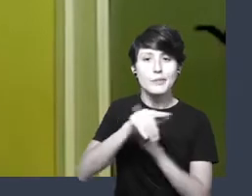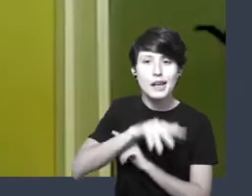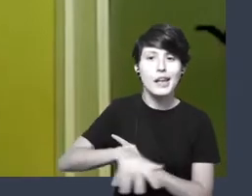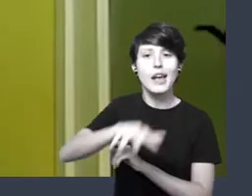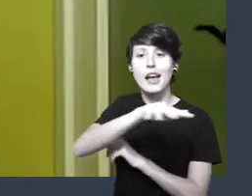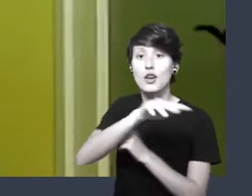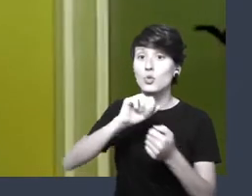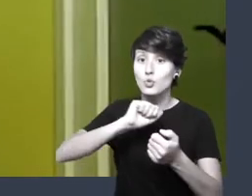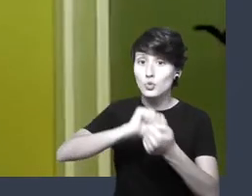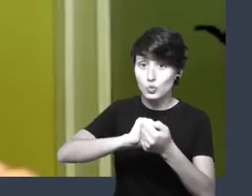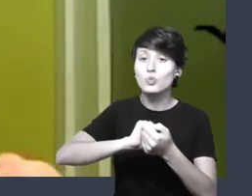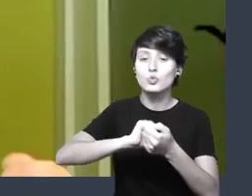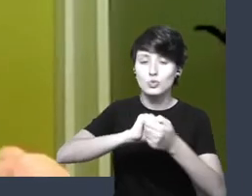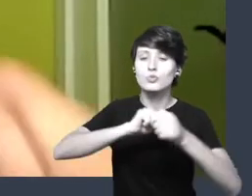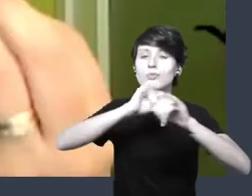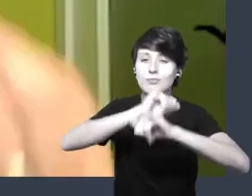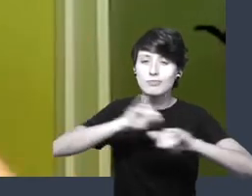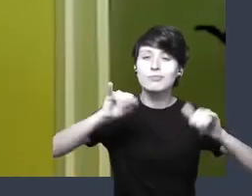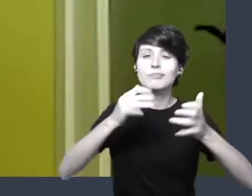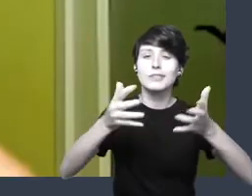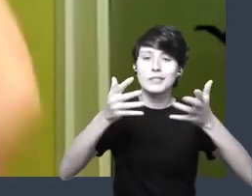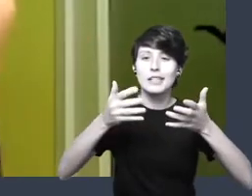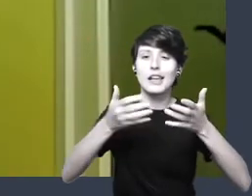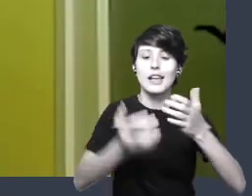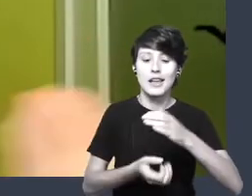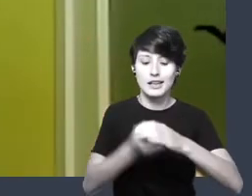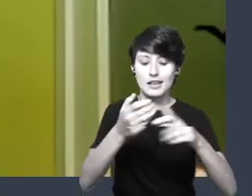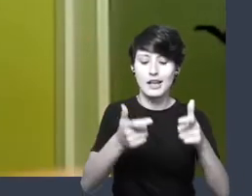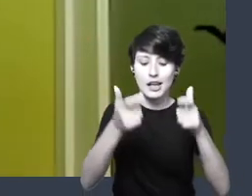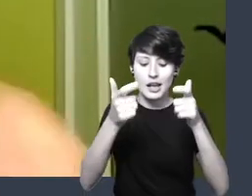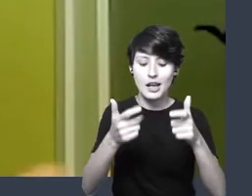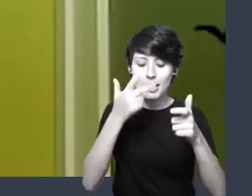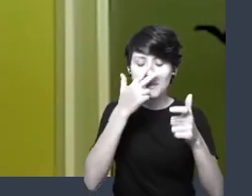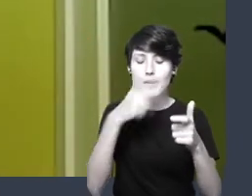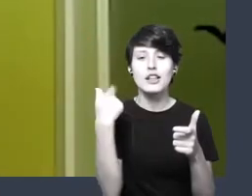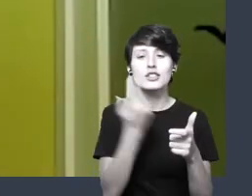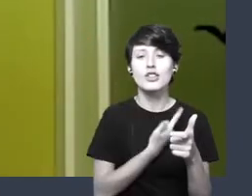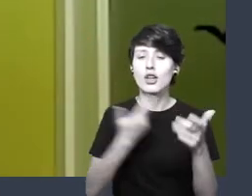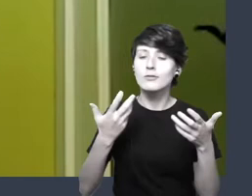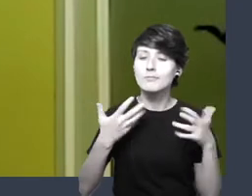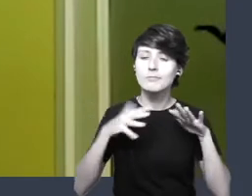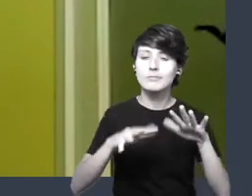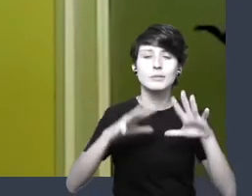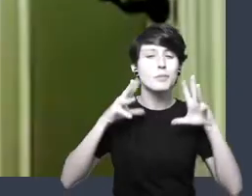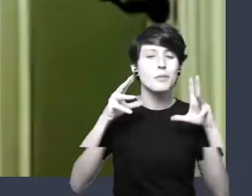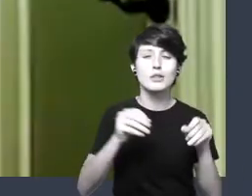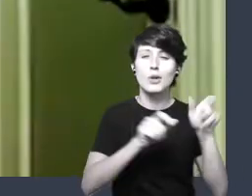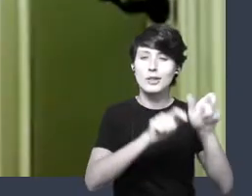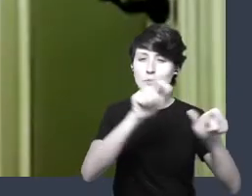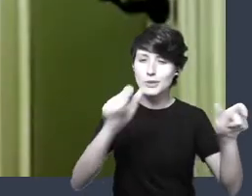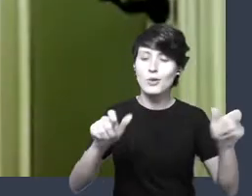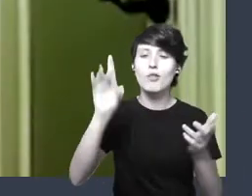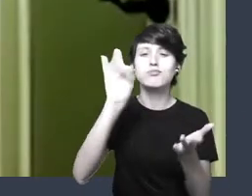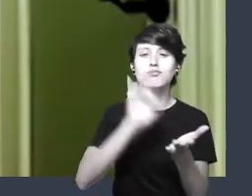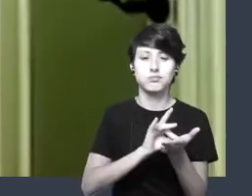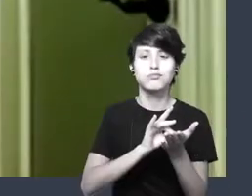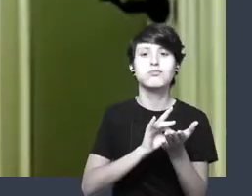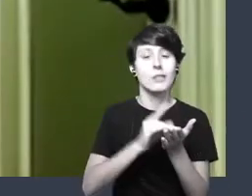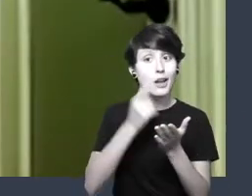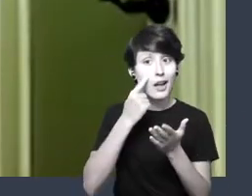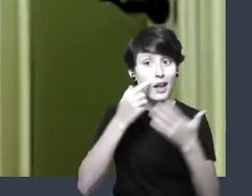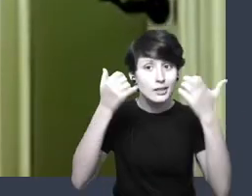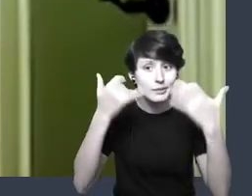mensagem final é que a gente quer criar um lugar onde seja inclusivo para todos nós. E deixa eu falar um pouquinho sobre